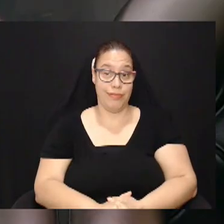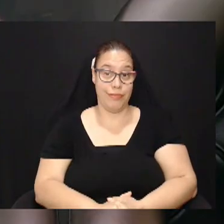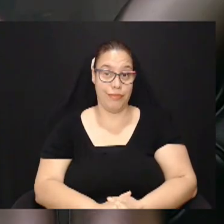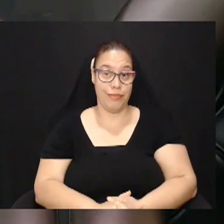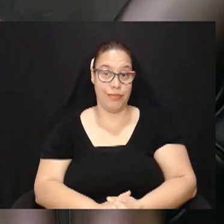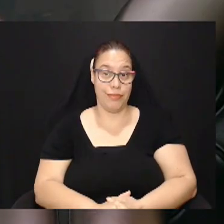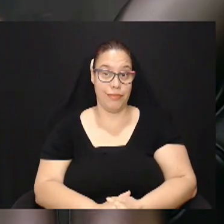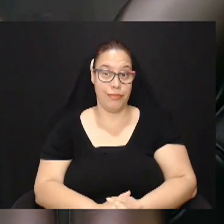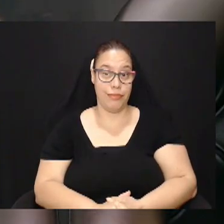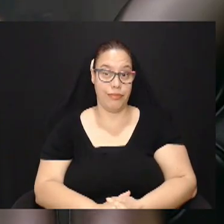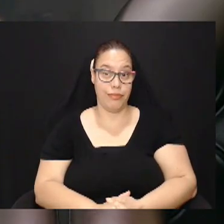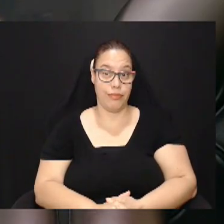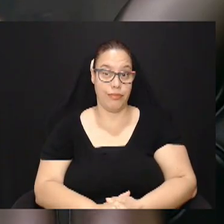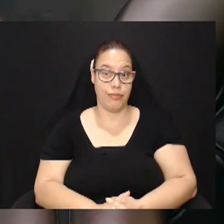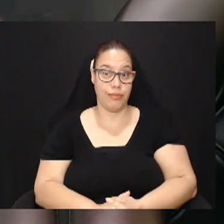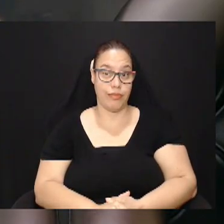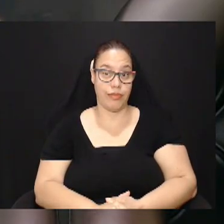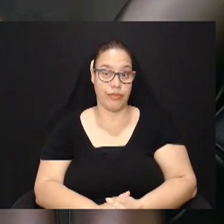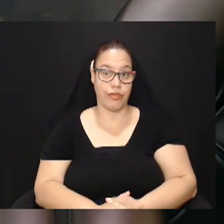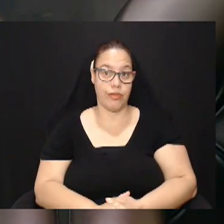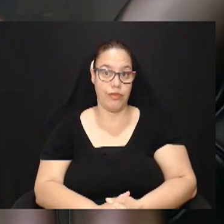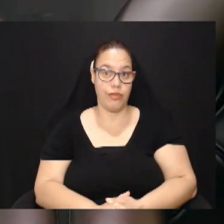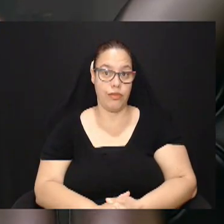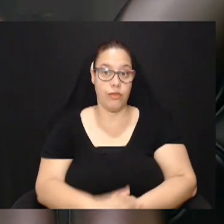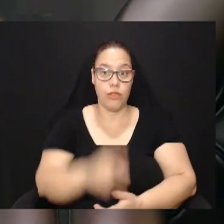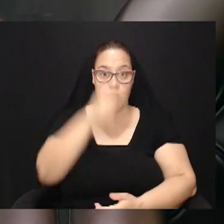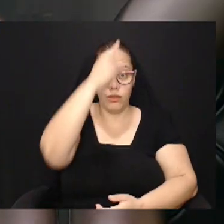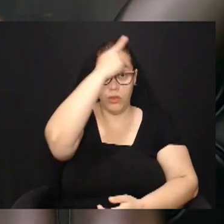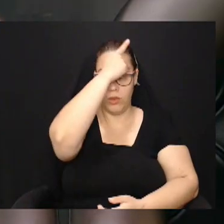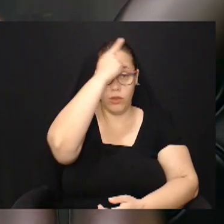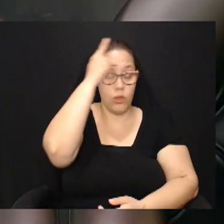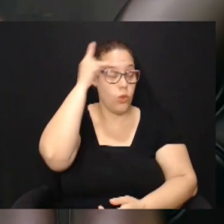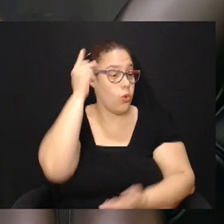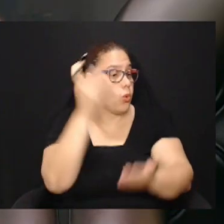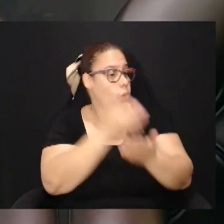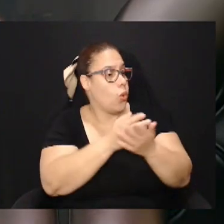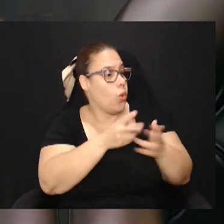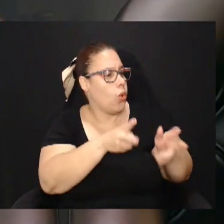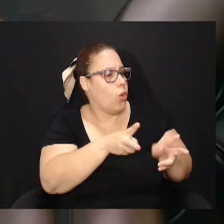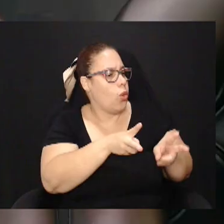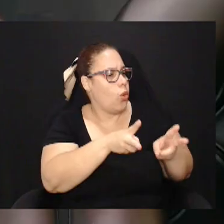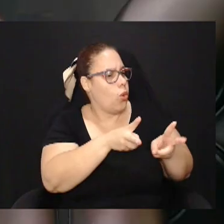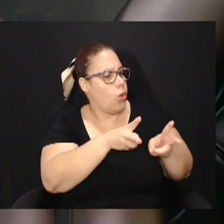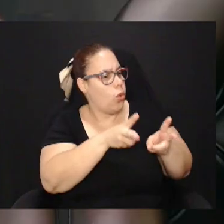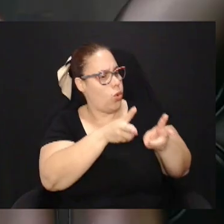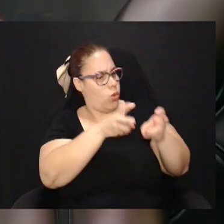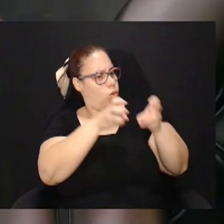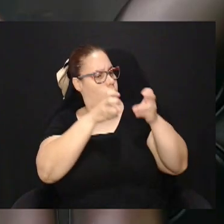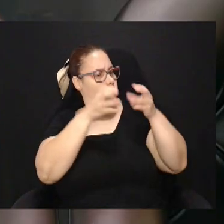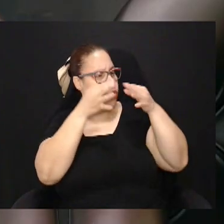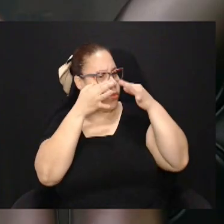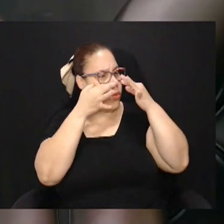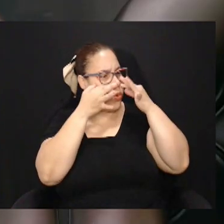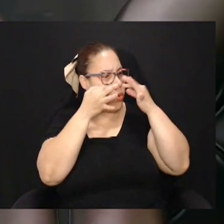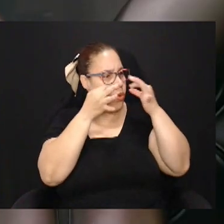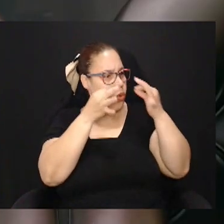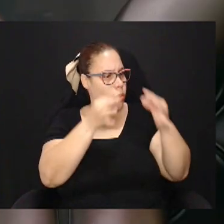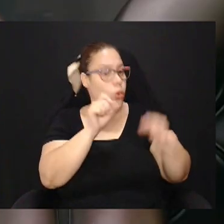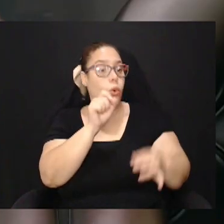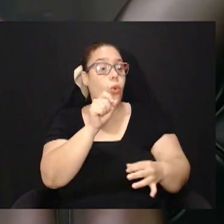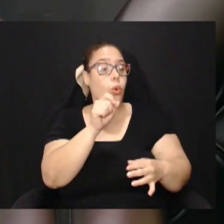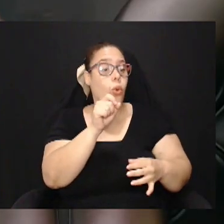né, das pessoas começarem a prestar um pouquinho mais de atenção no que elas estão